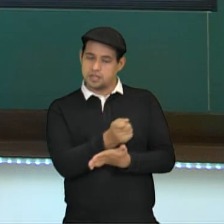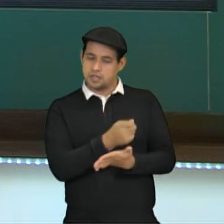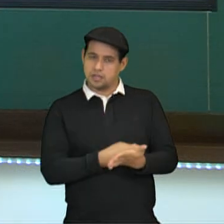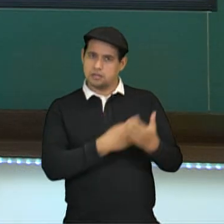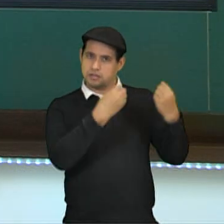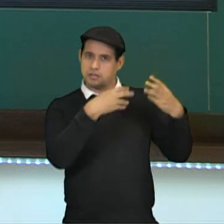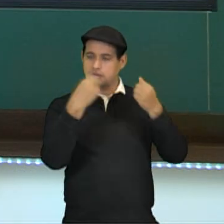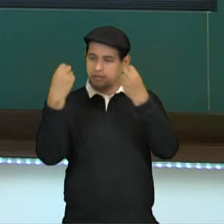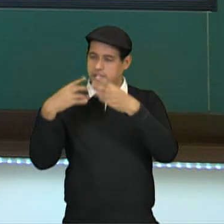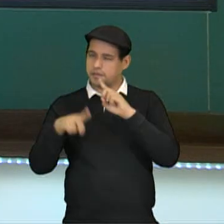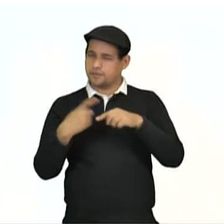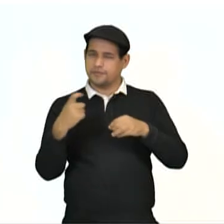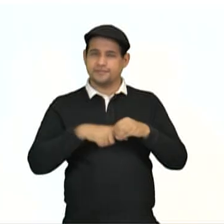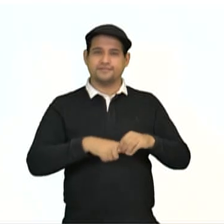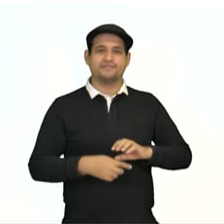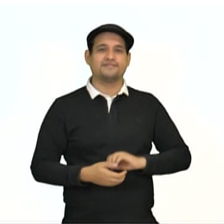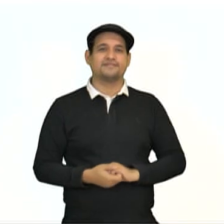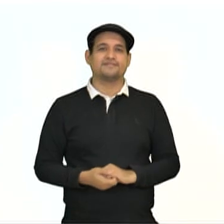anote e já retorno aqui.